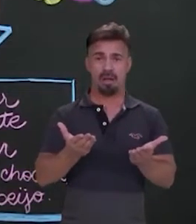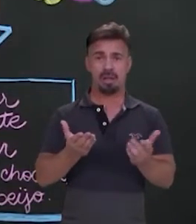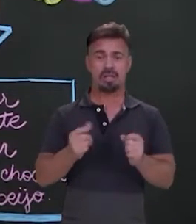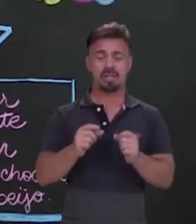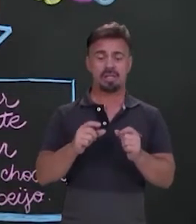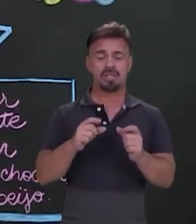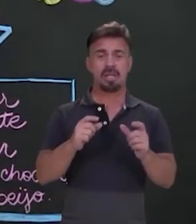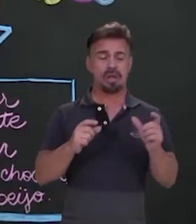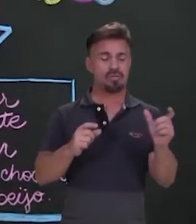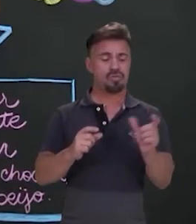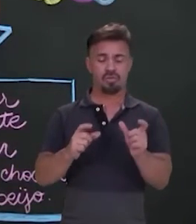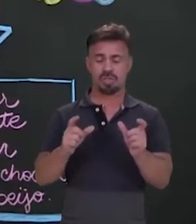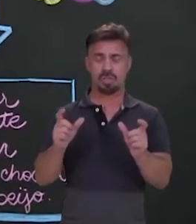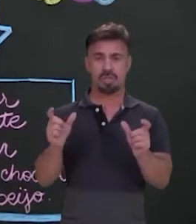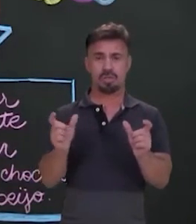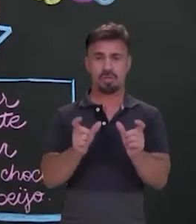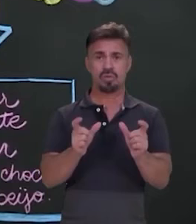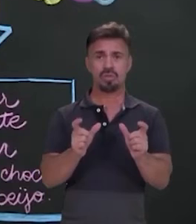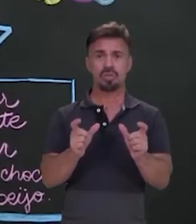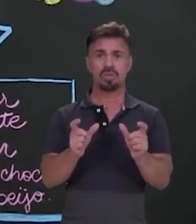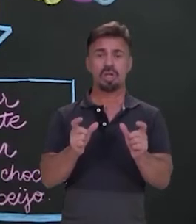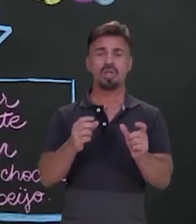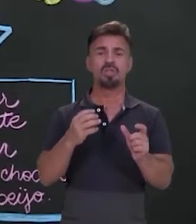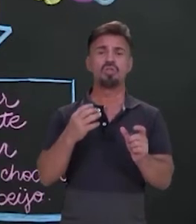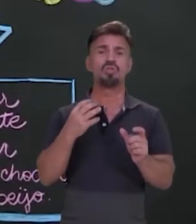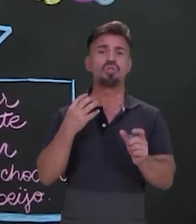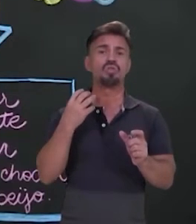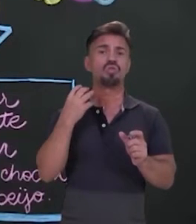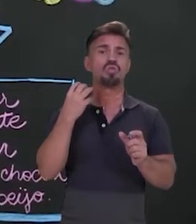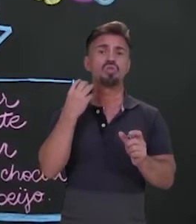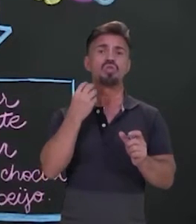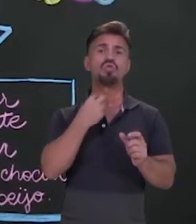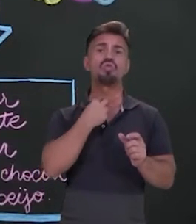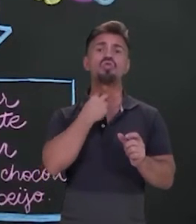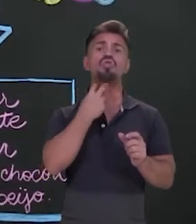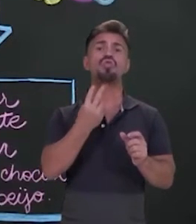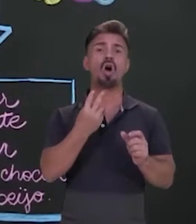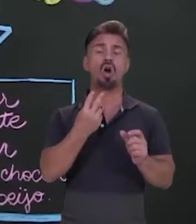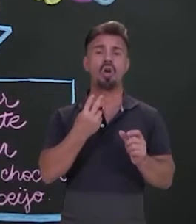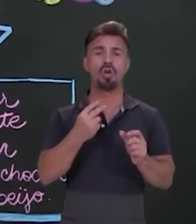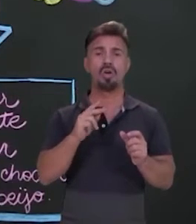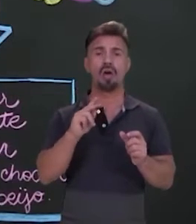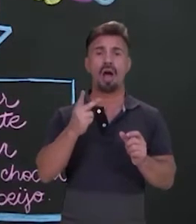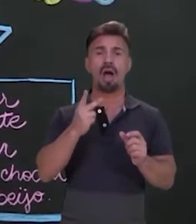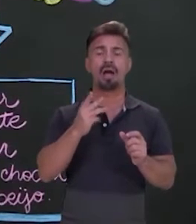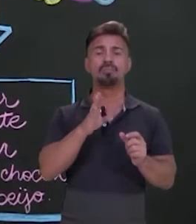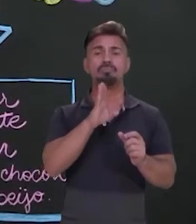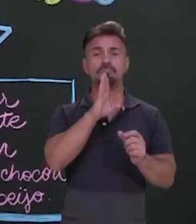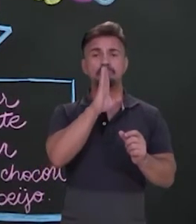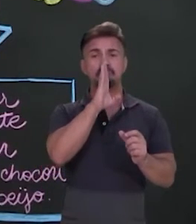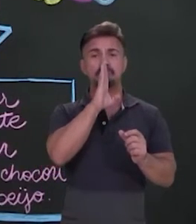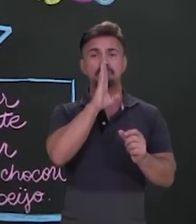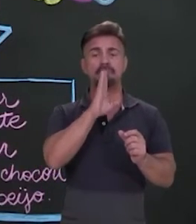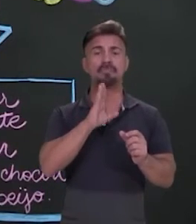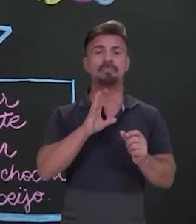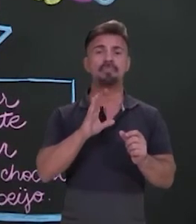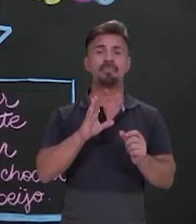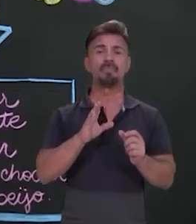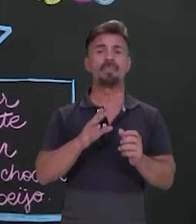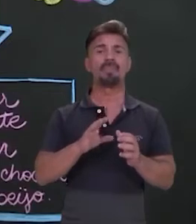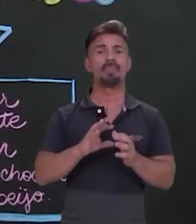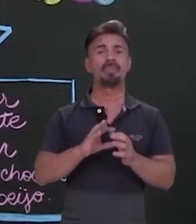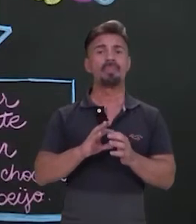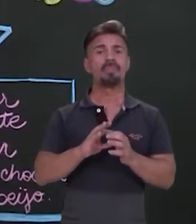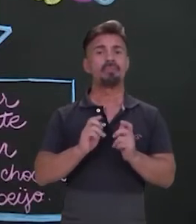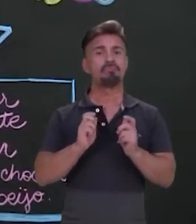a junção aqui foi favorecida pelo som, pelo fato de o H ser mudo, pelo fato de haver uma aproximação aqui de semelhança que permitiu